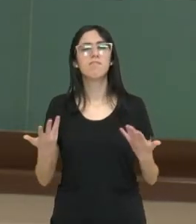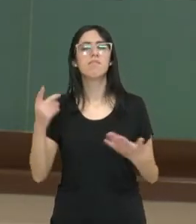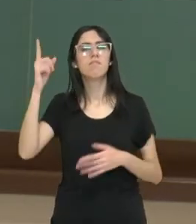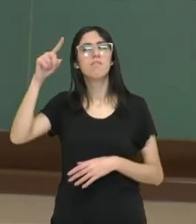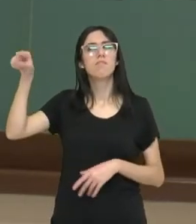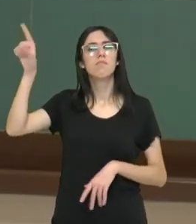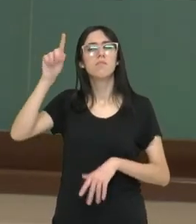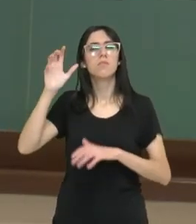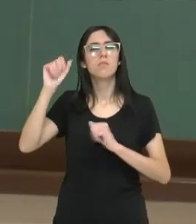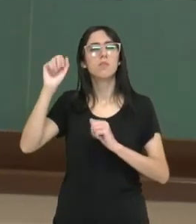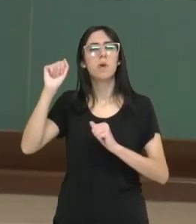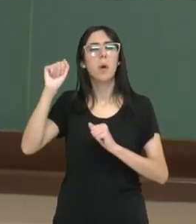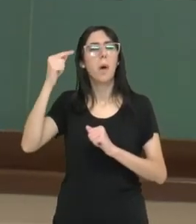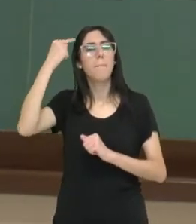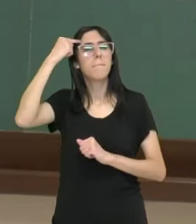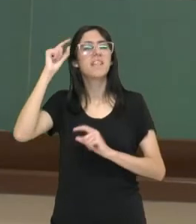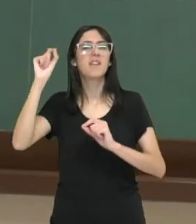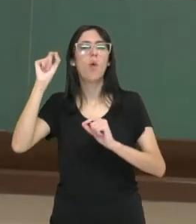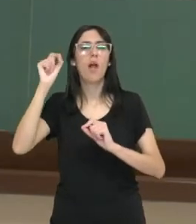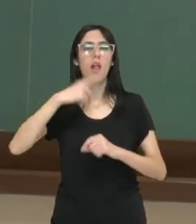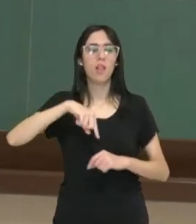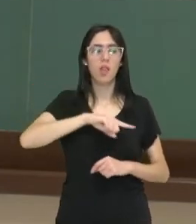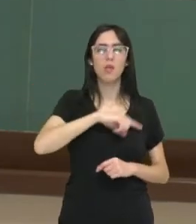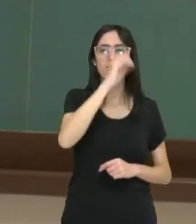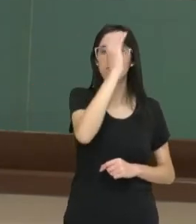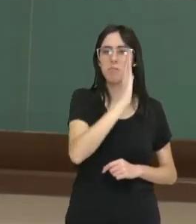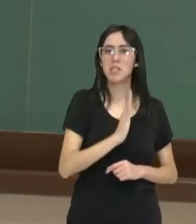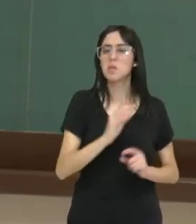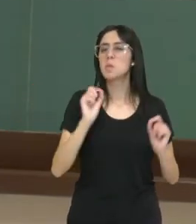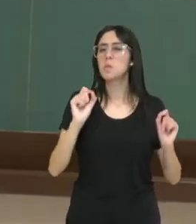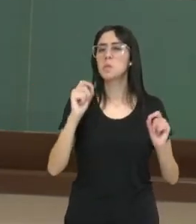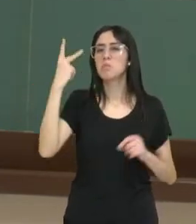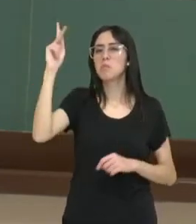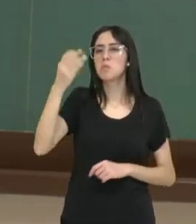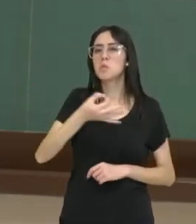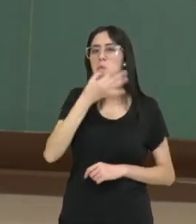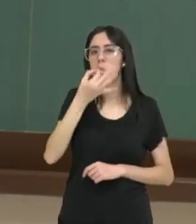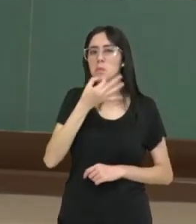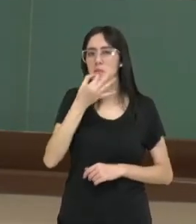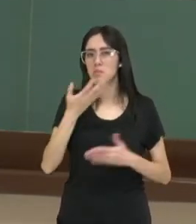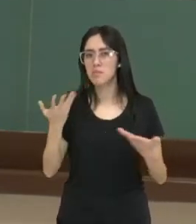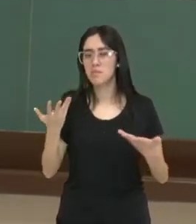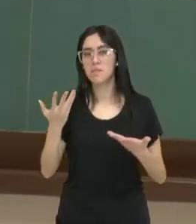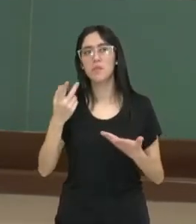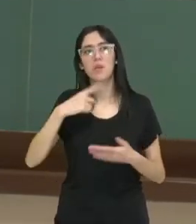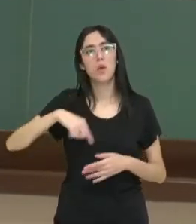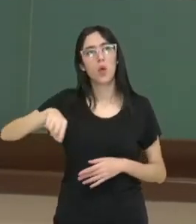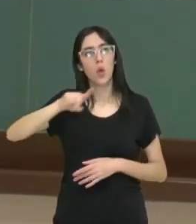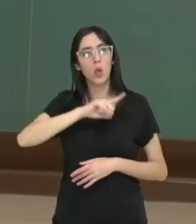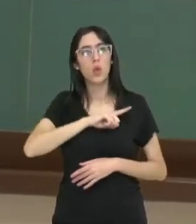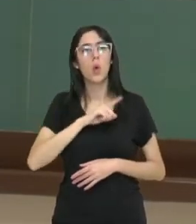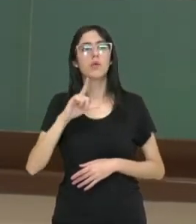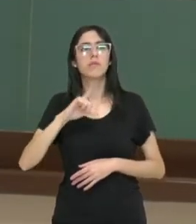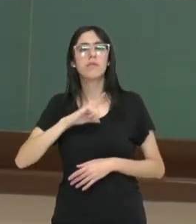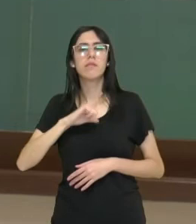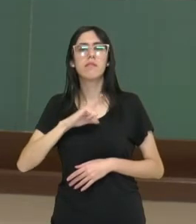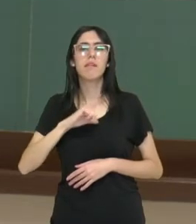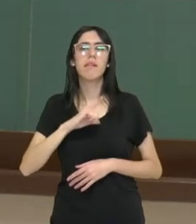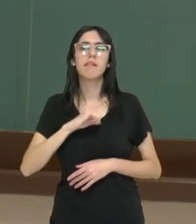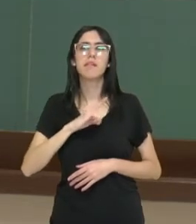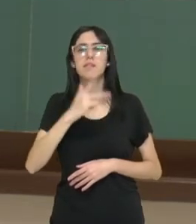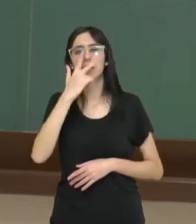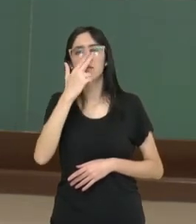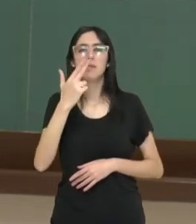pensam dos brasileiros? Está aqui, ó, né? As grandes características. Somos vagos assim,